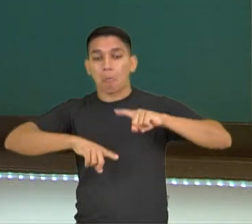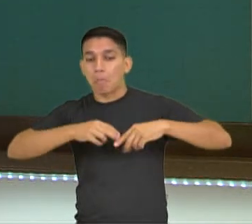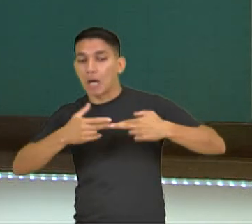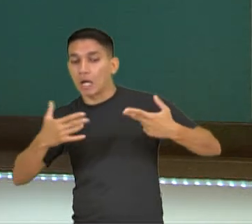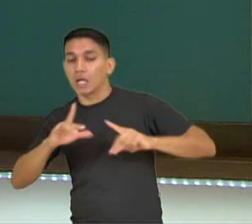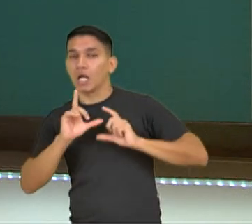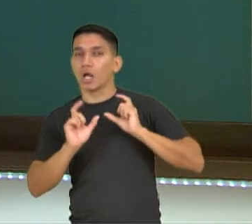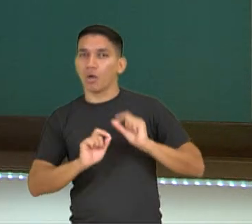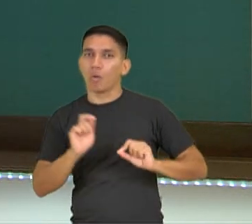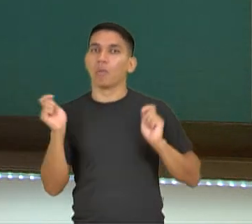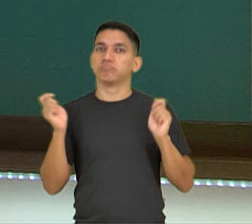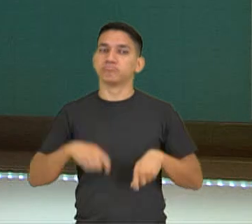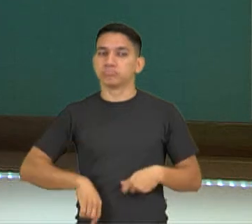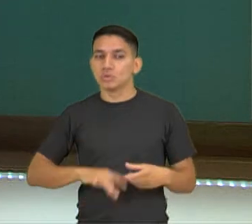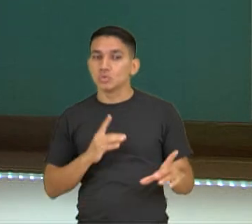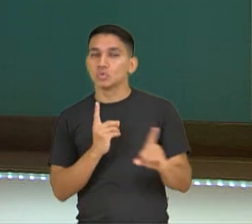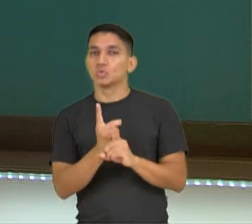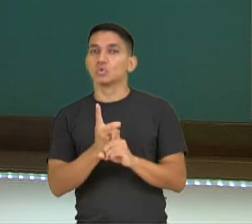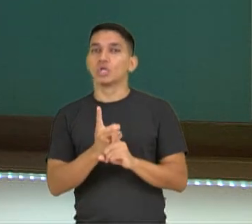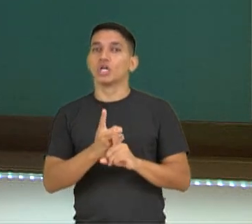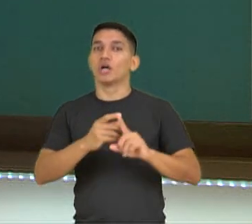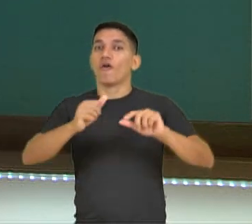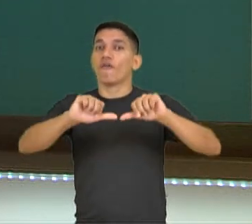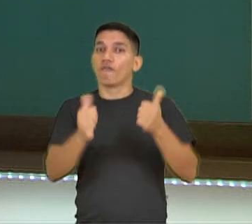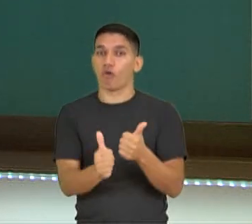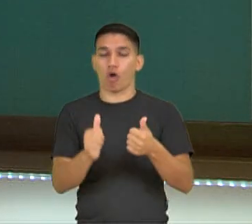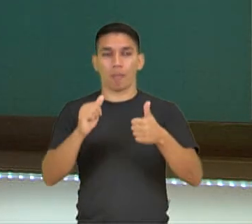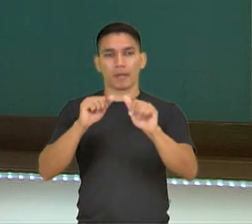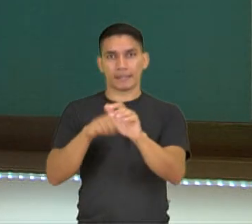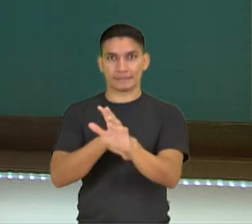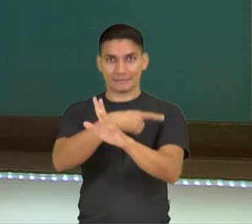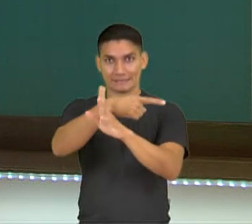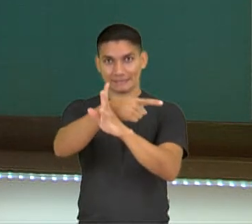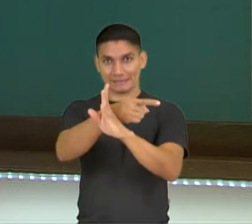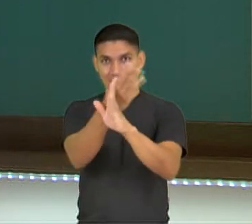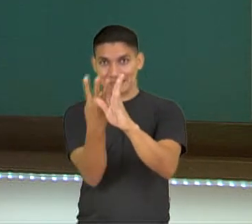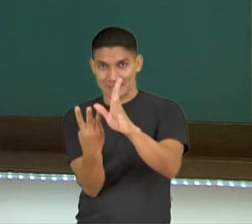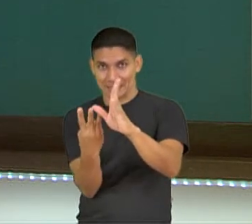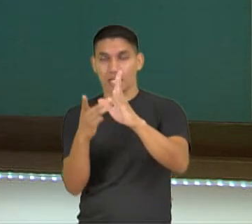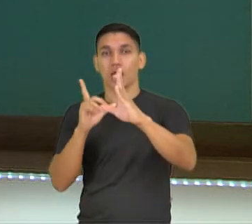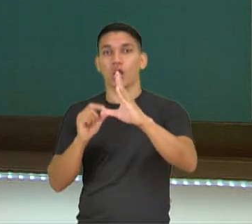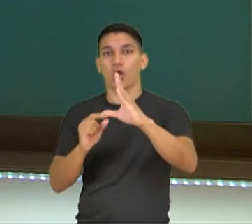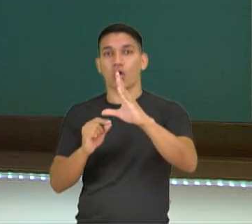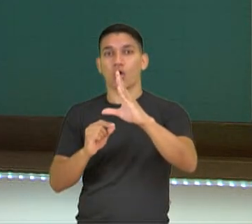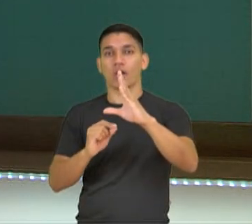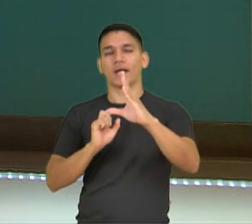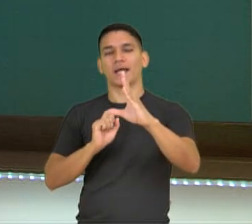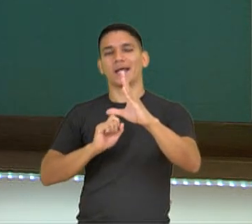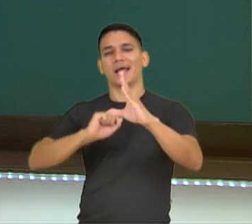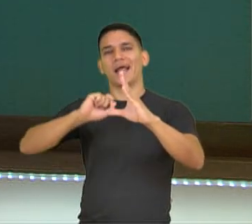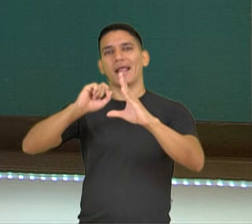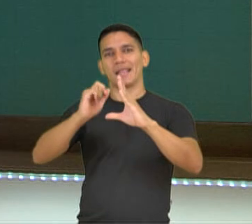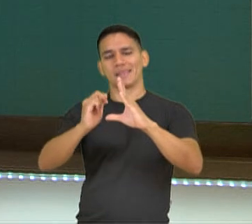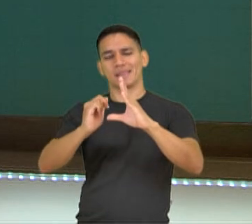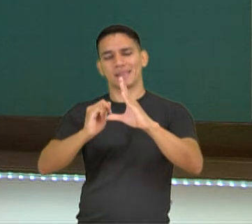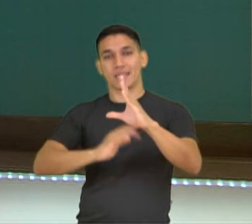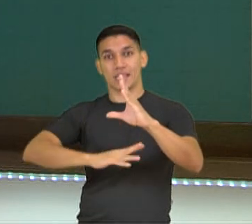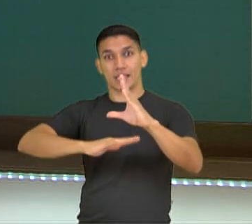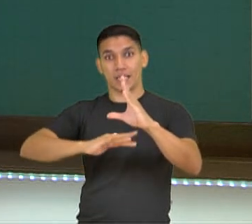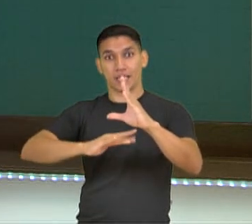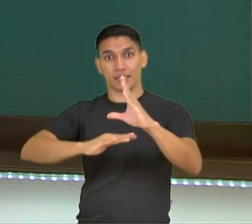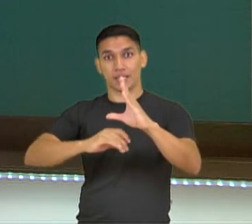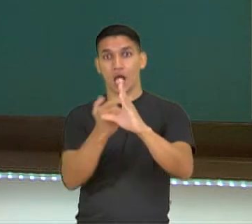ser encontrada na forma líquida, gasosa e sólida, ou seja, os três estados de agregação da